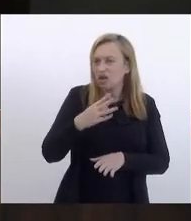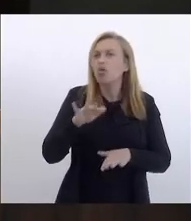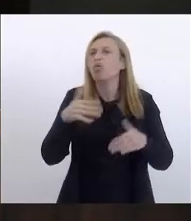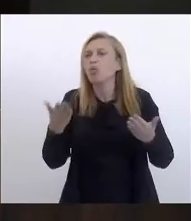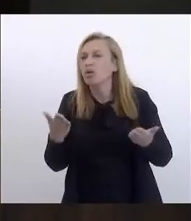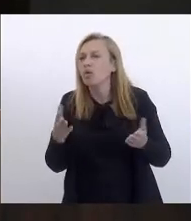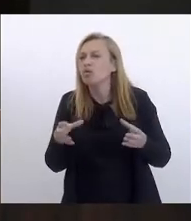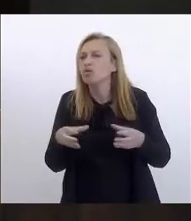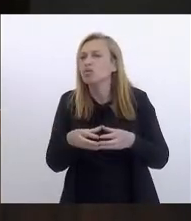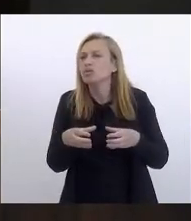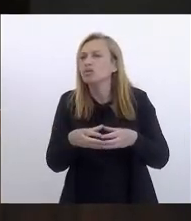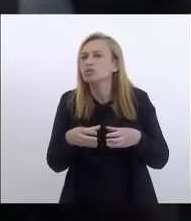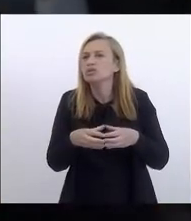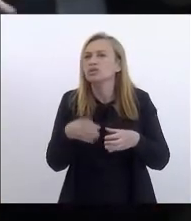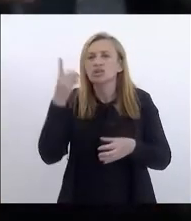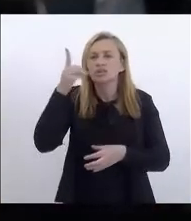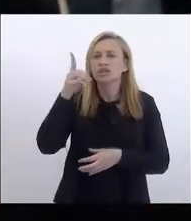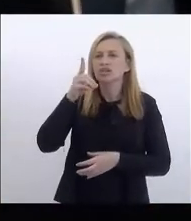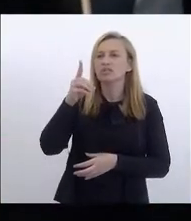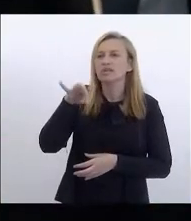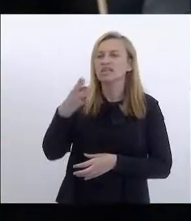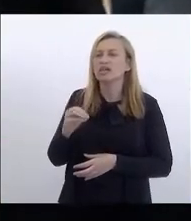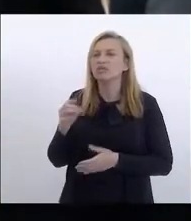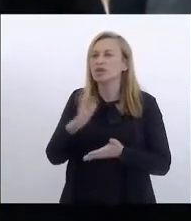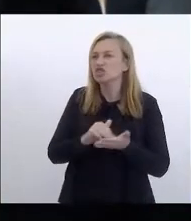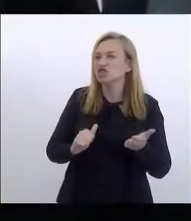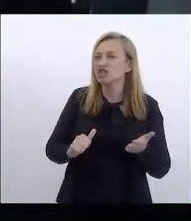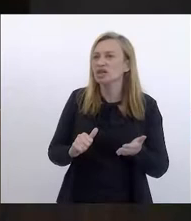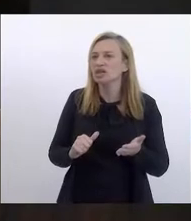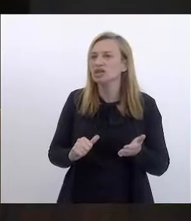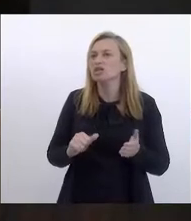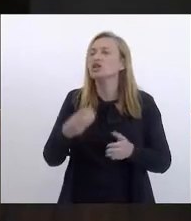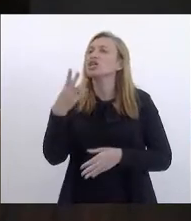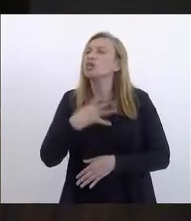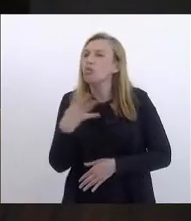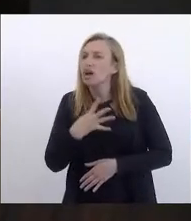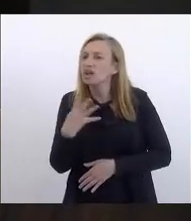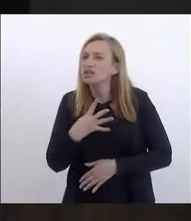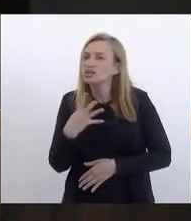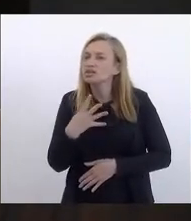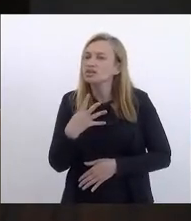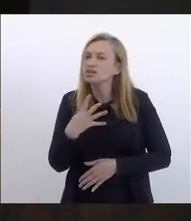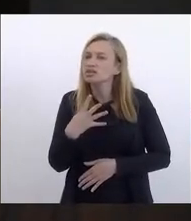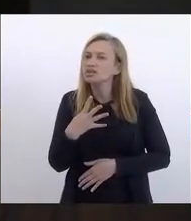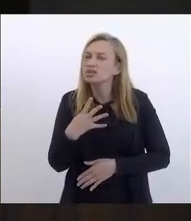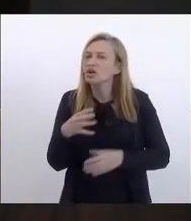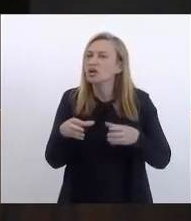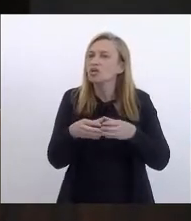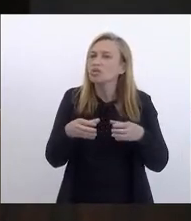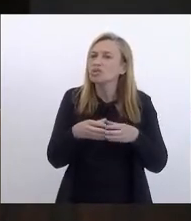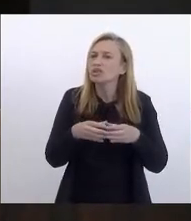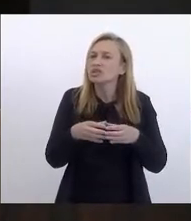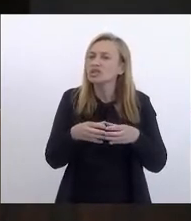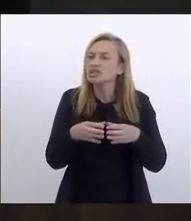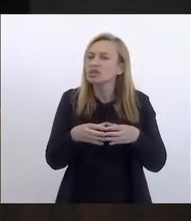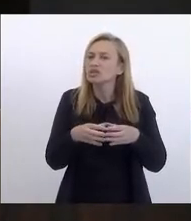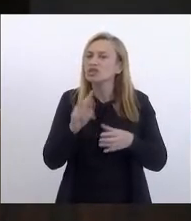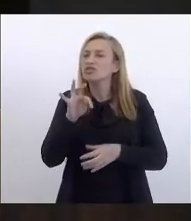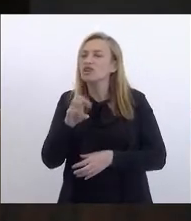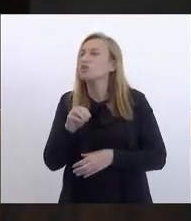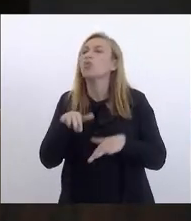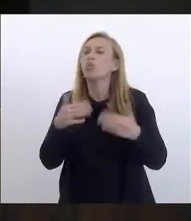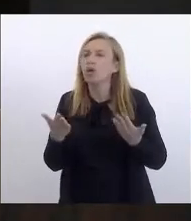parecer da comissão deputado Marcelo pela derrubada senhor presidente em relação ao quarto pendendo de parecidas as comissões de mentos constitucionais e veto